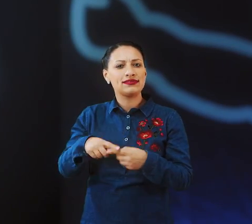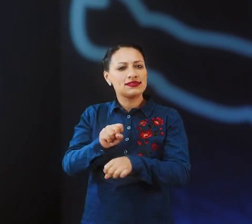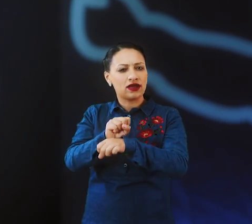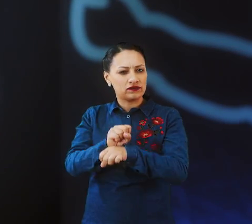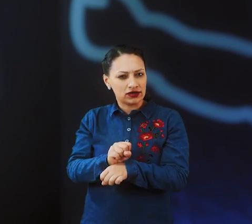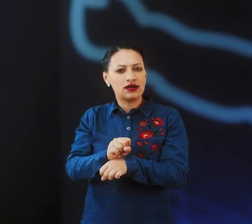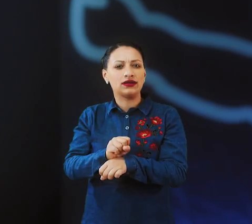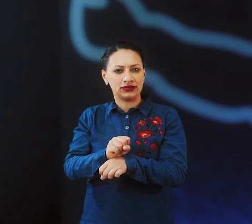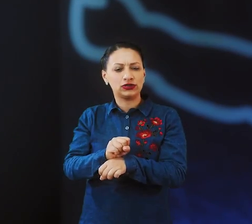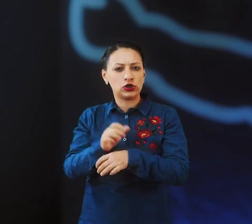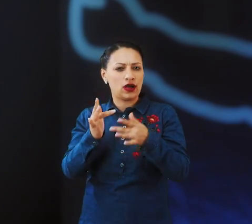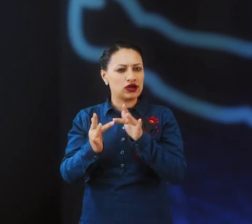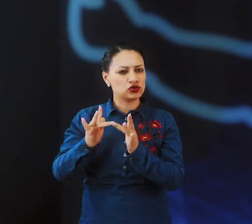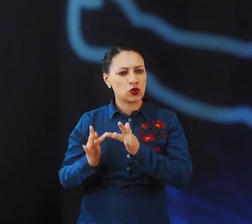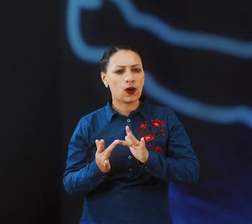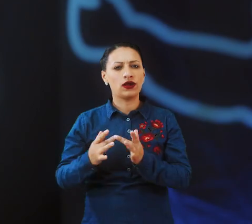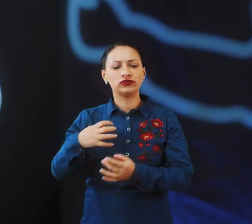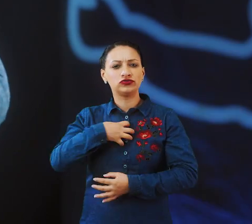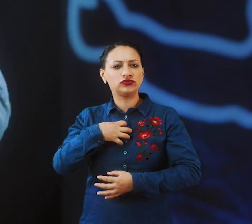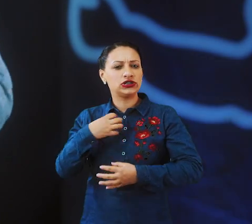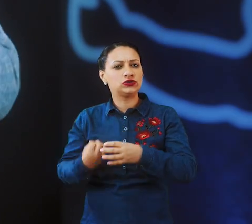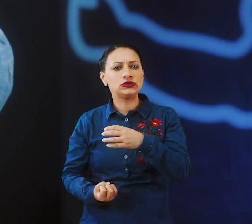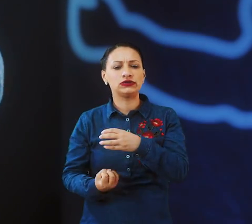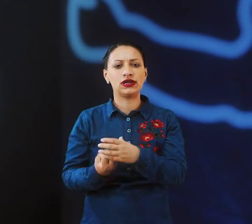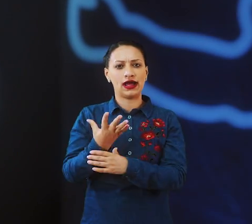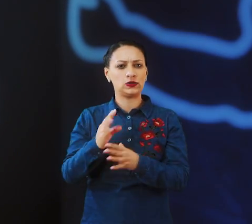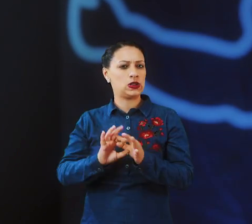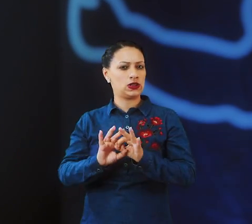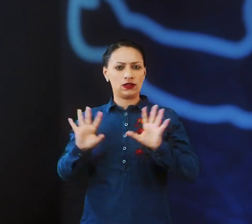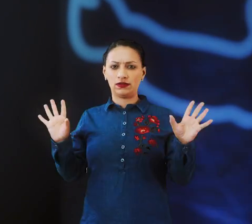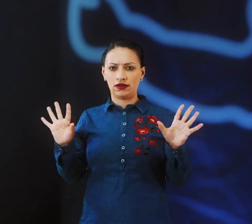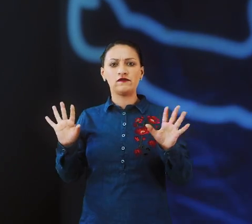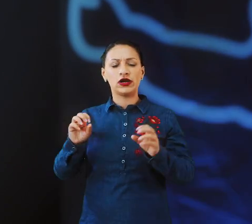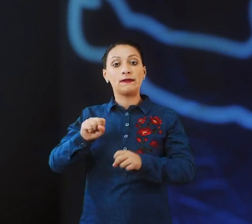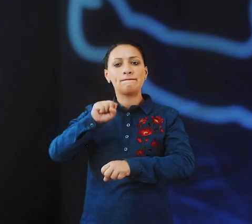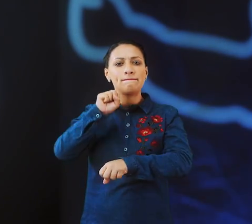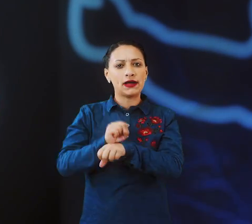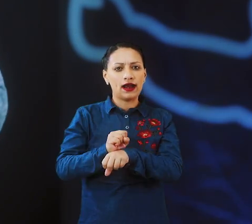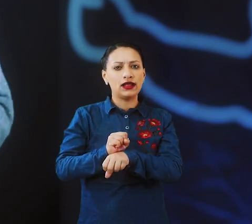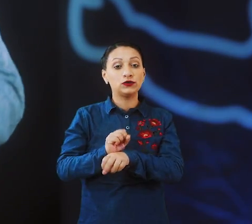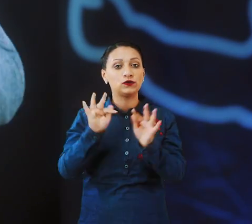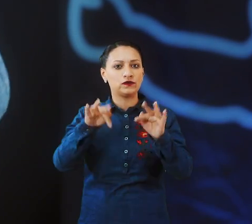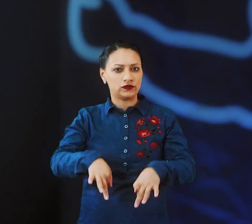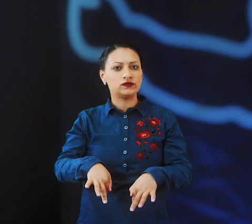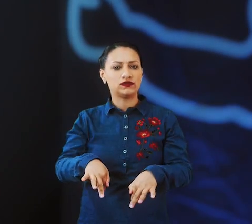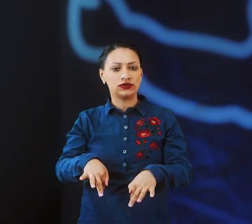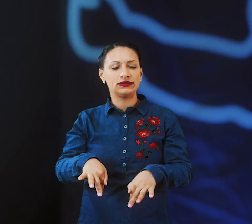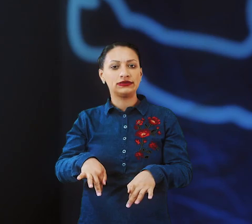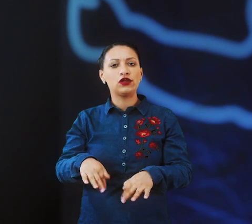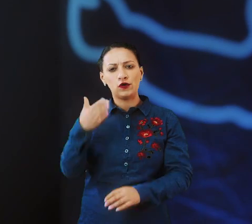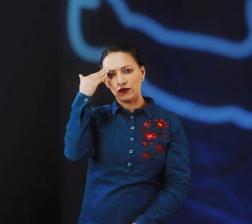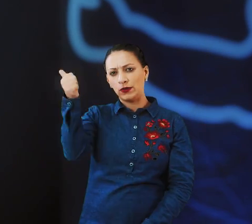sapateio articulado de livre criação, tendo como característica o travamento ao término. Após isso, o